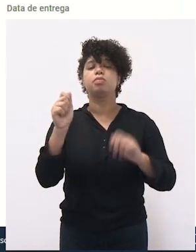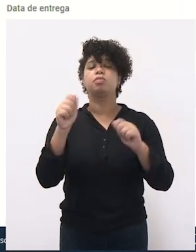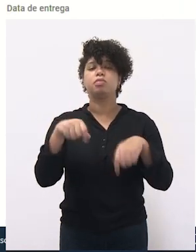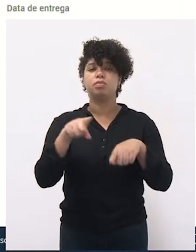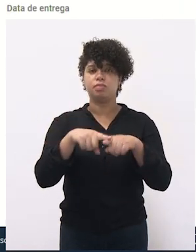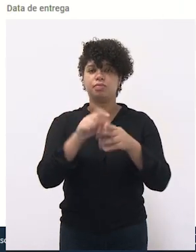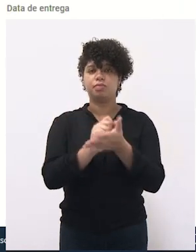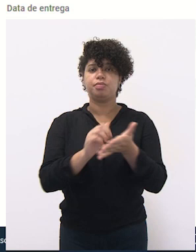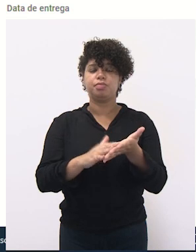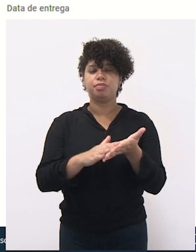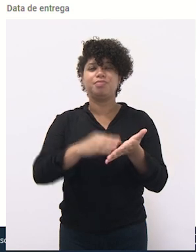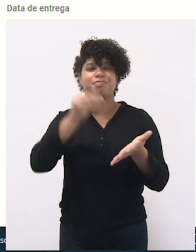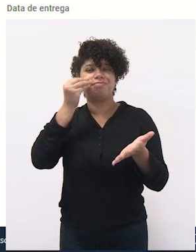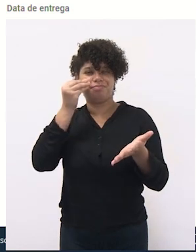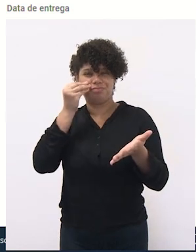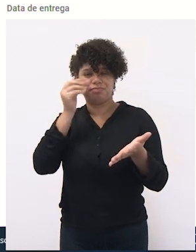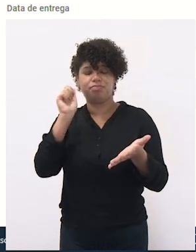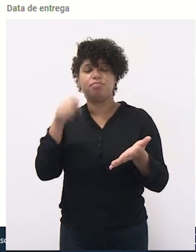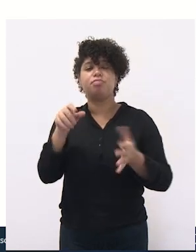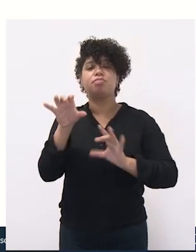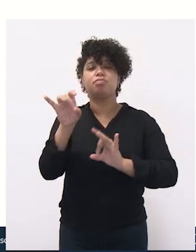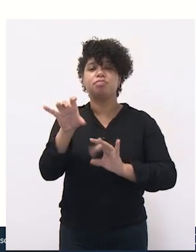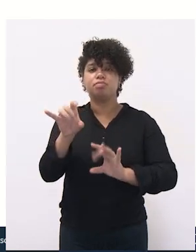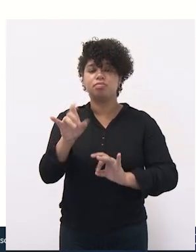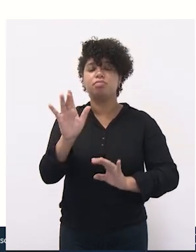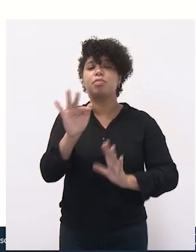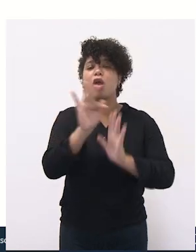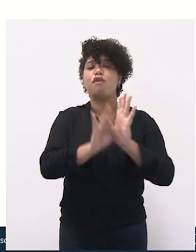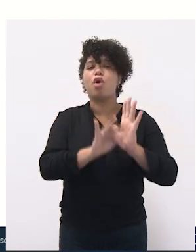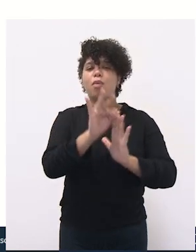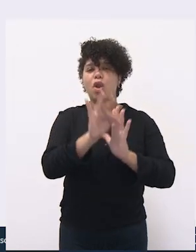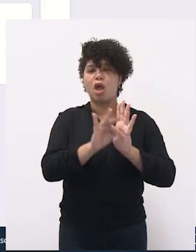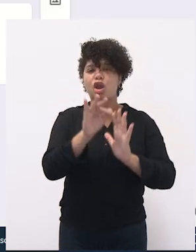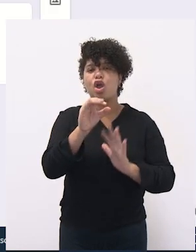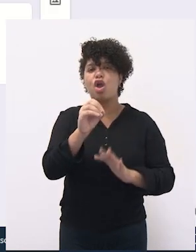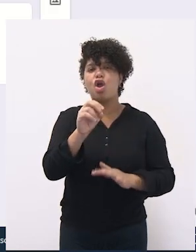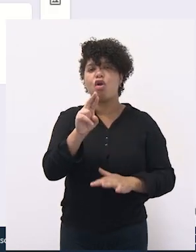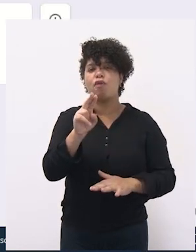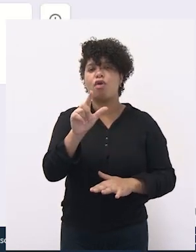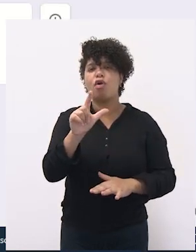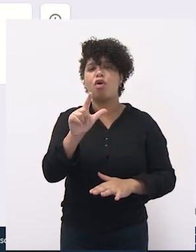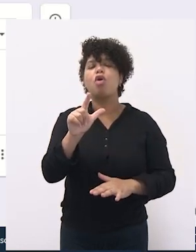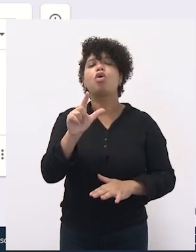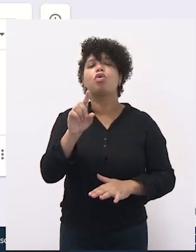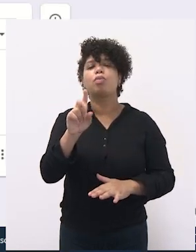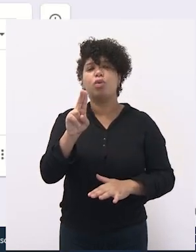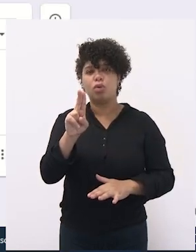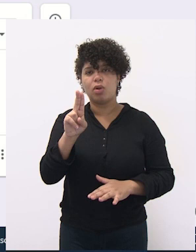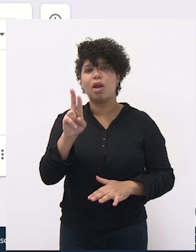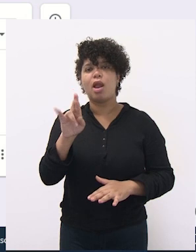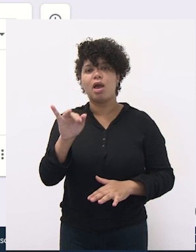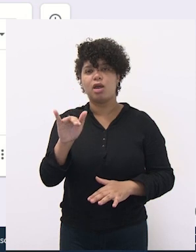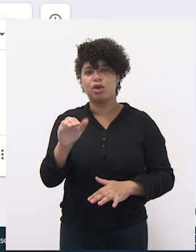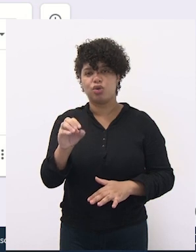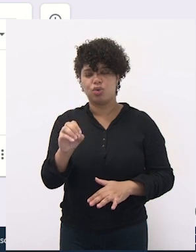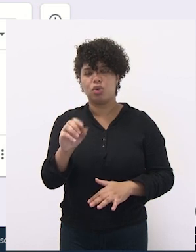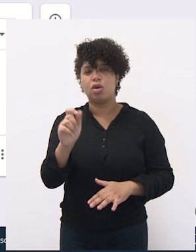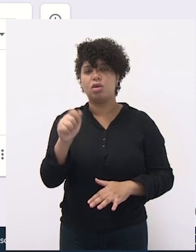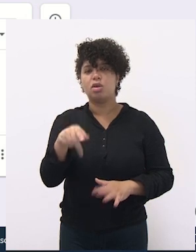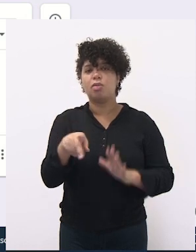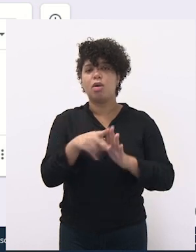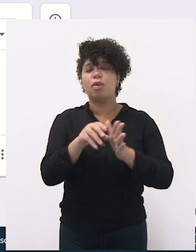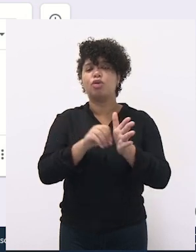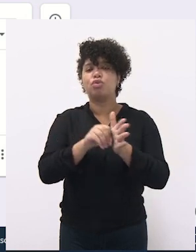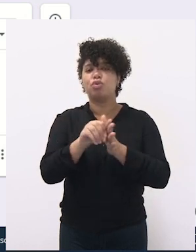que automaticamente ele já abre um formulário Google. Eu gosto bastante também dessa